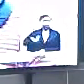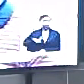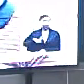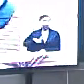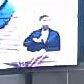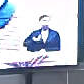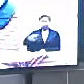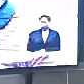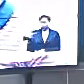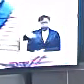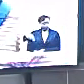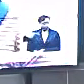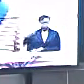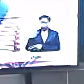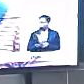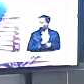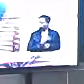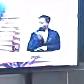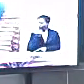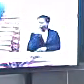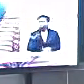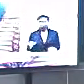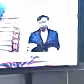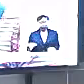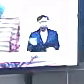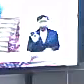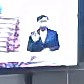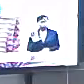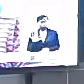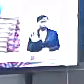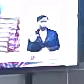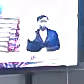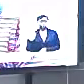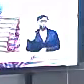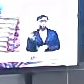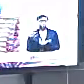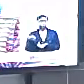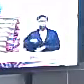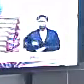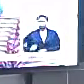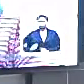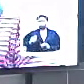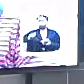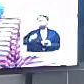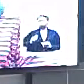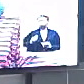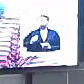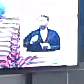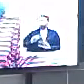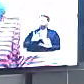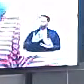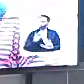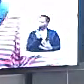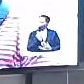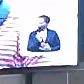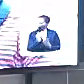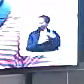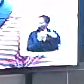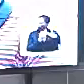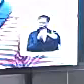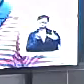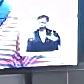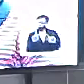ajudam a ninguém não ajudam só querem levar vantagem eu não vou falar o nome da empresa não lá em Betim